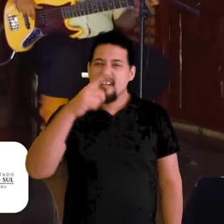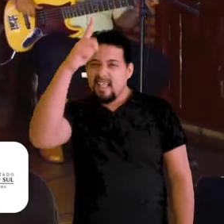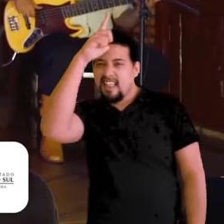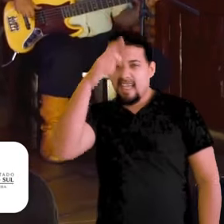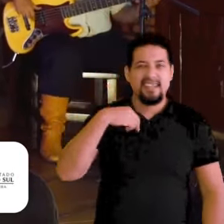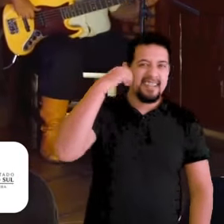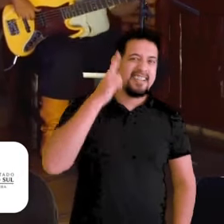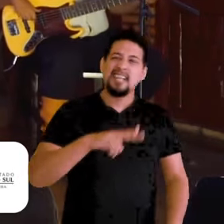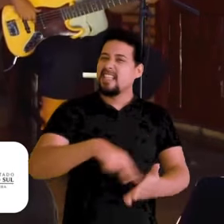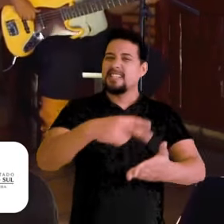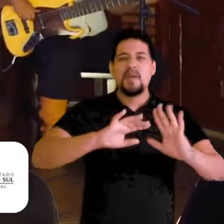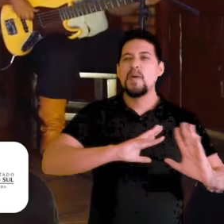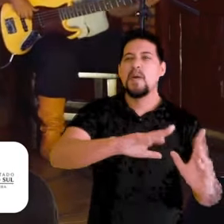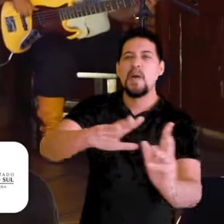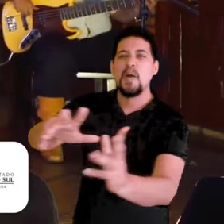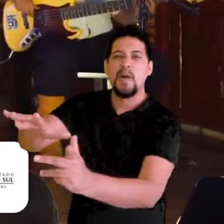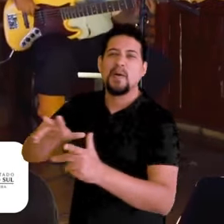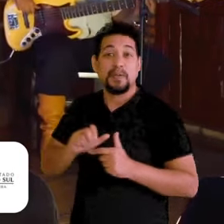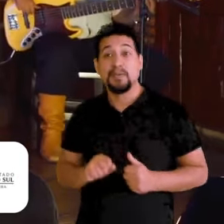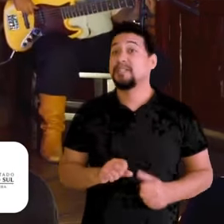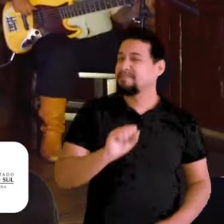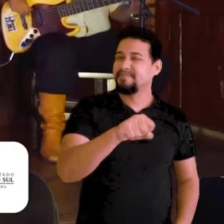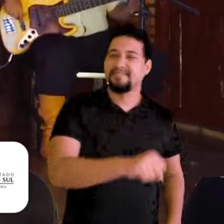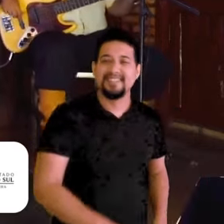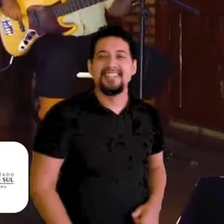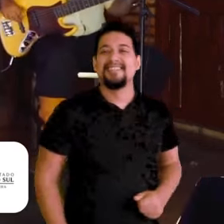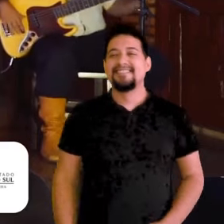ou morena, dança com todas elas, só se alguma não